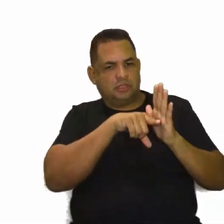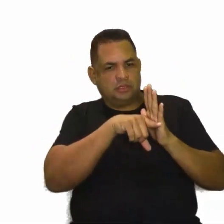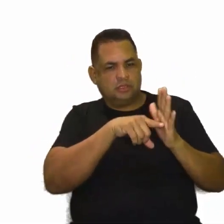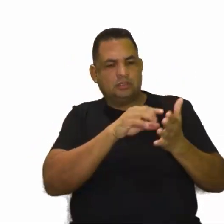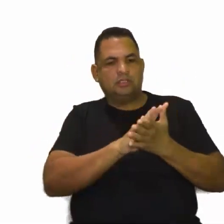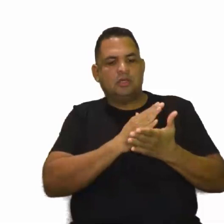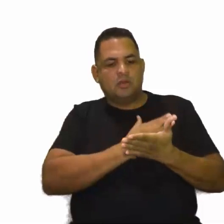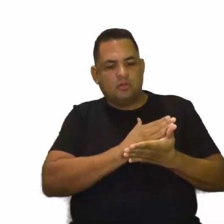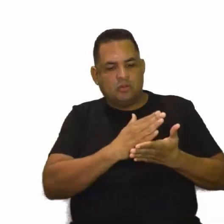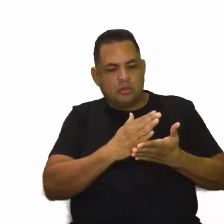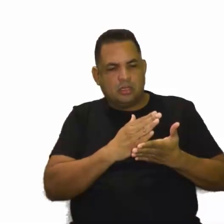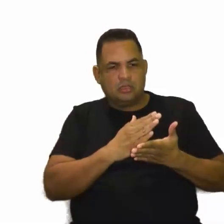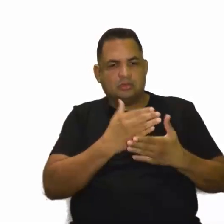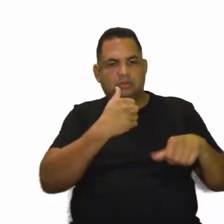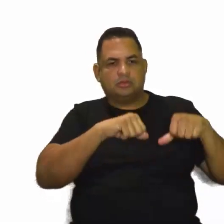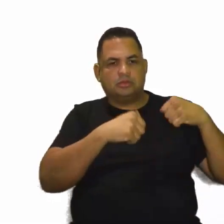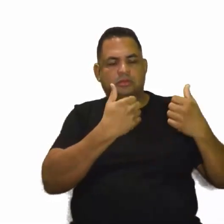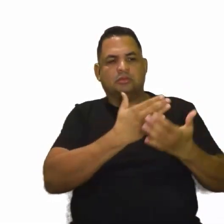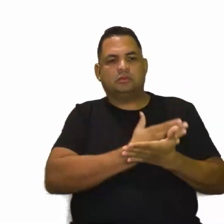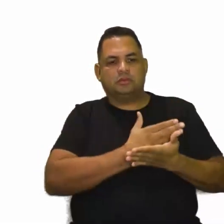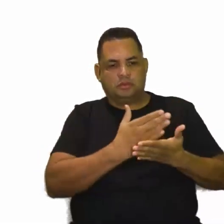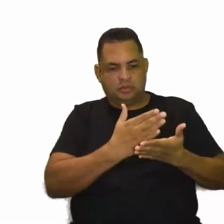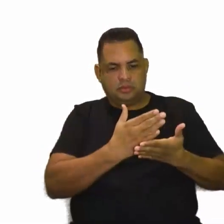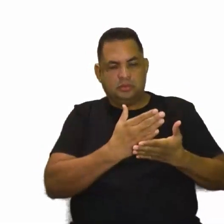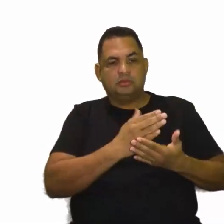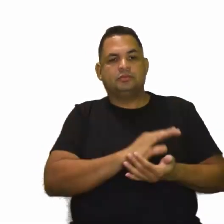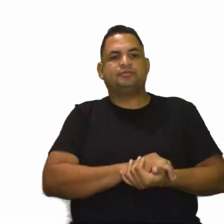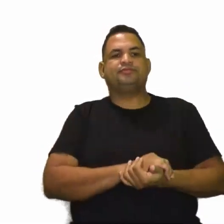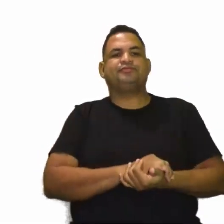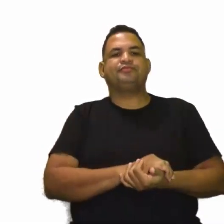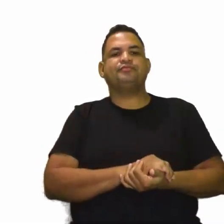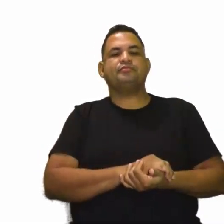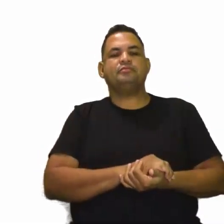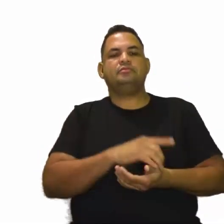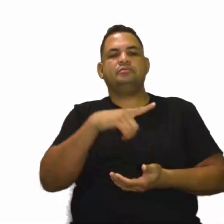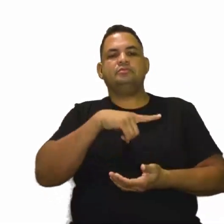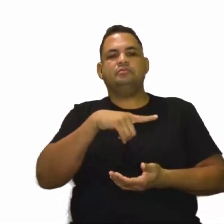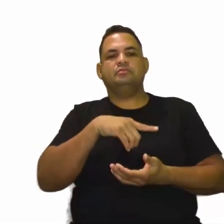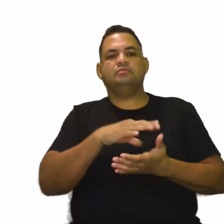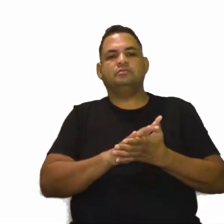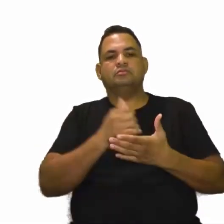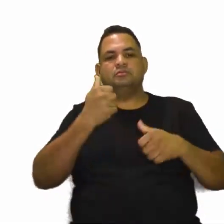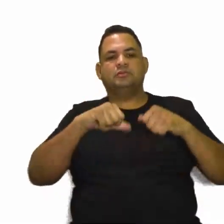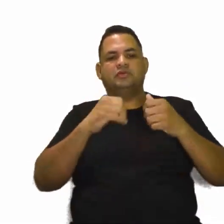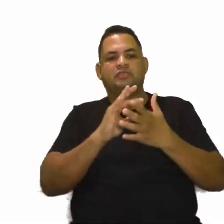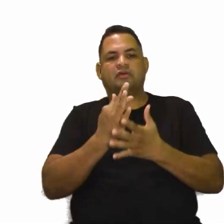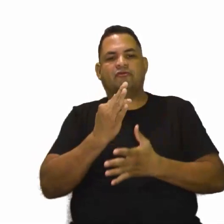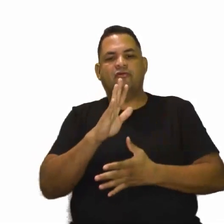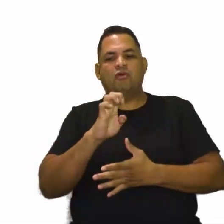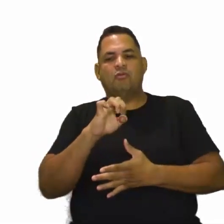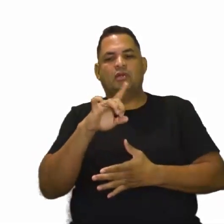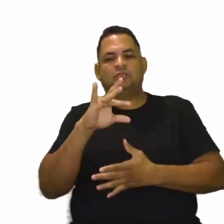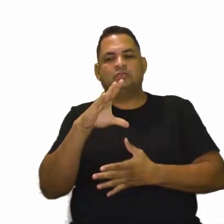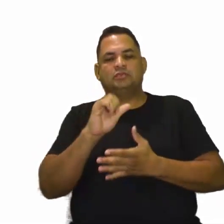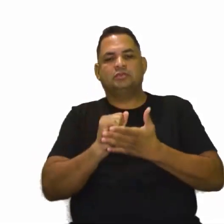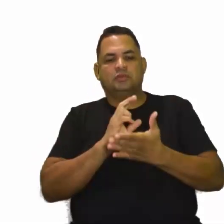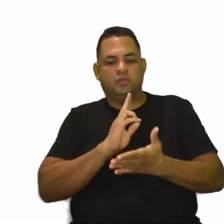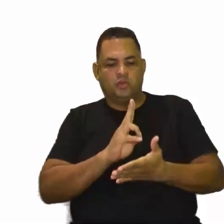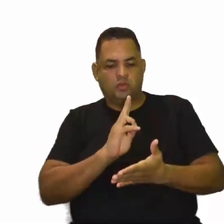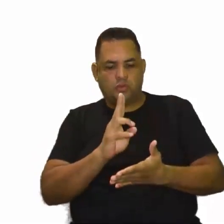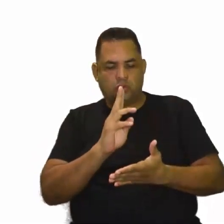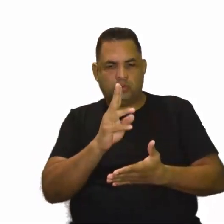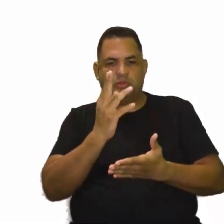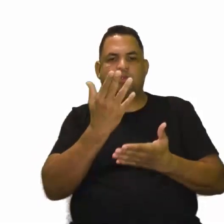que é inicial, né? A avaliação que é feita no início. Nós temos a formativa, que é feita durante,